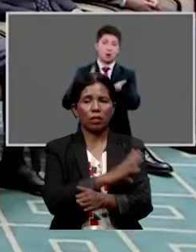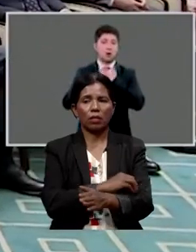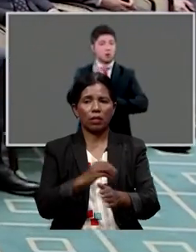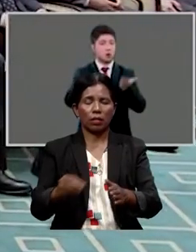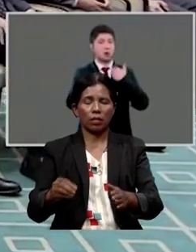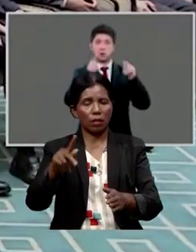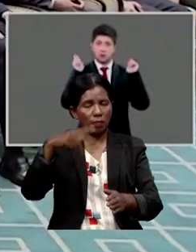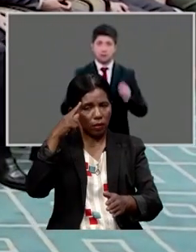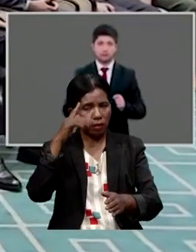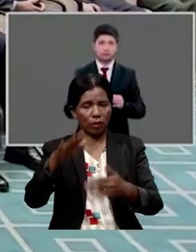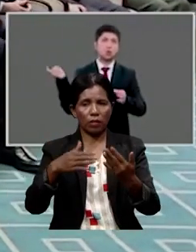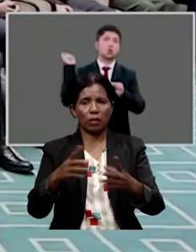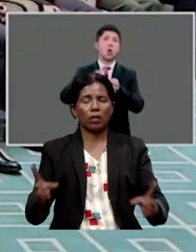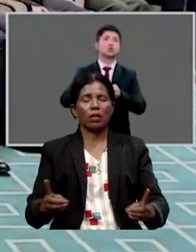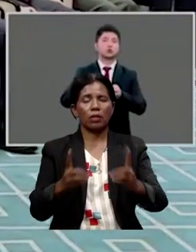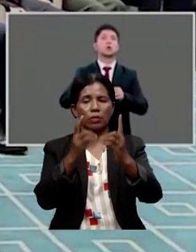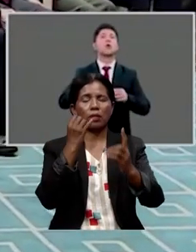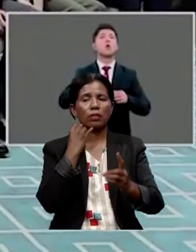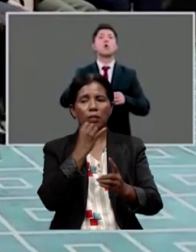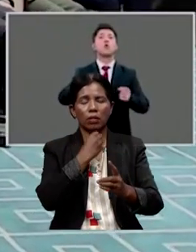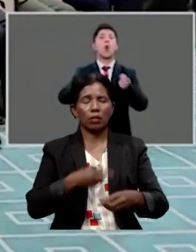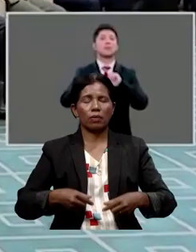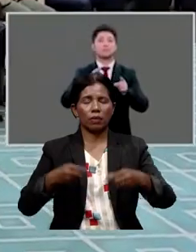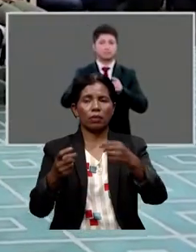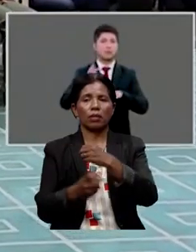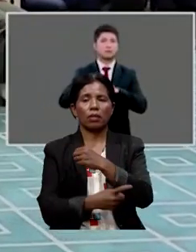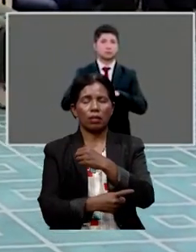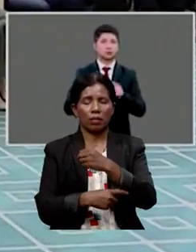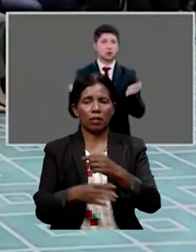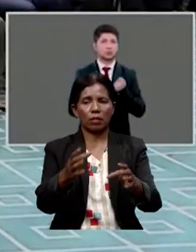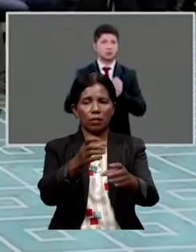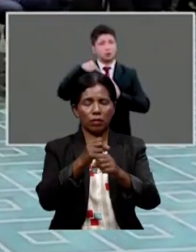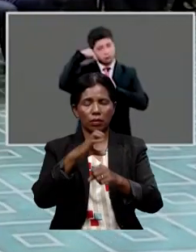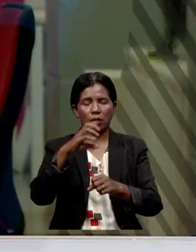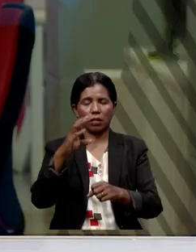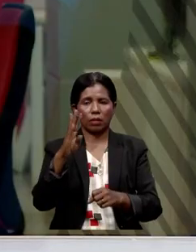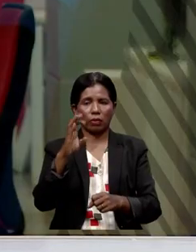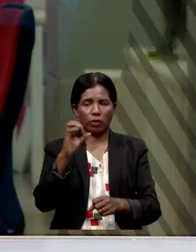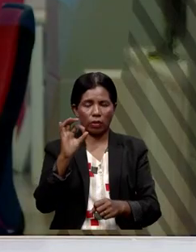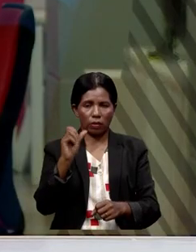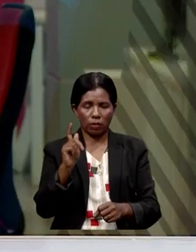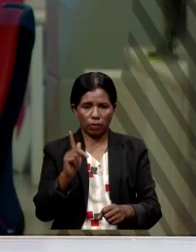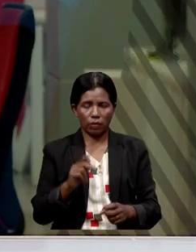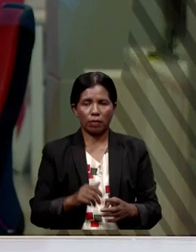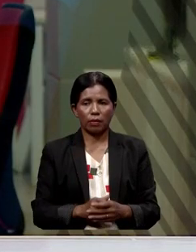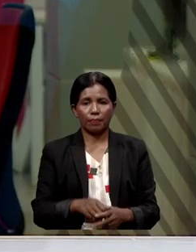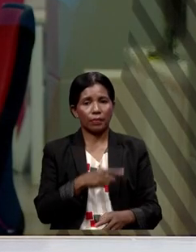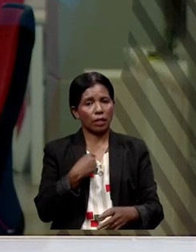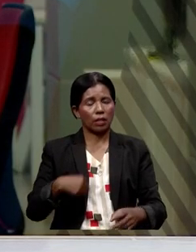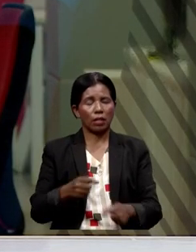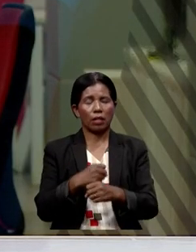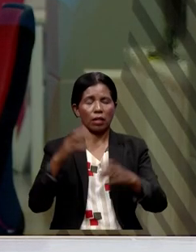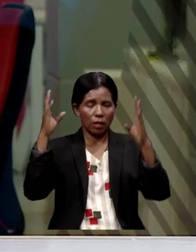no político sira hasoro Israel onde for pressão bania atu simo cessar fogo. China realiza